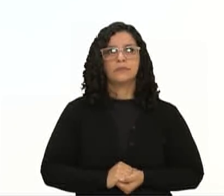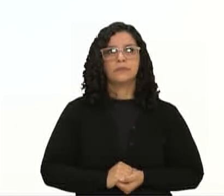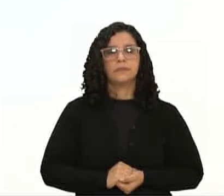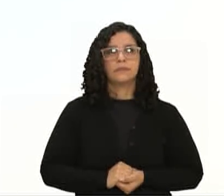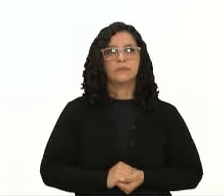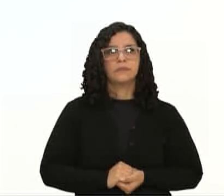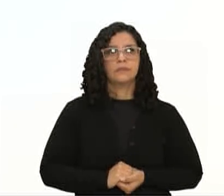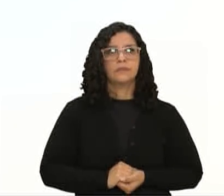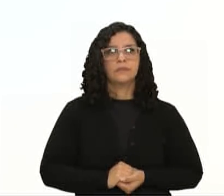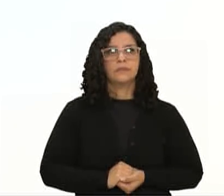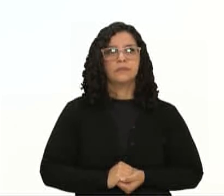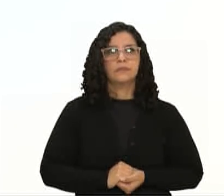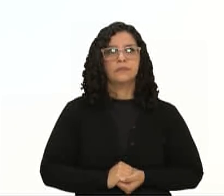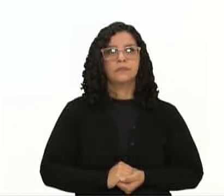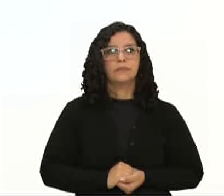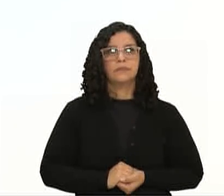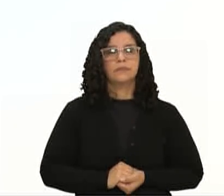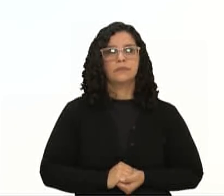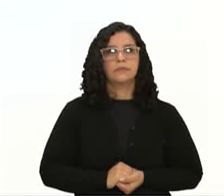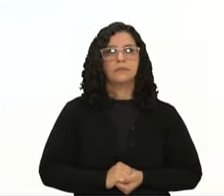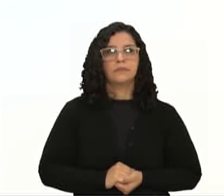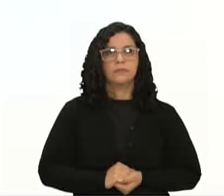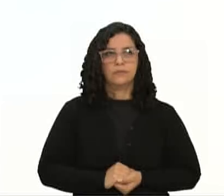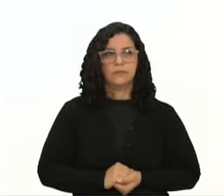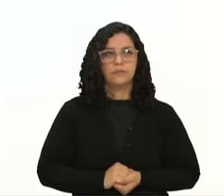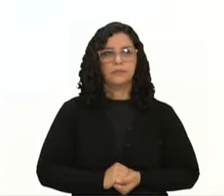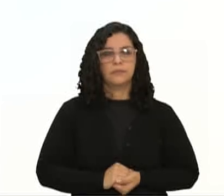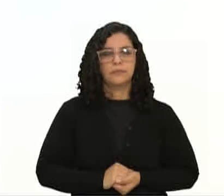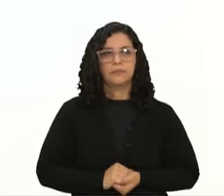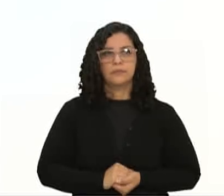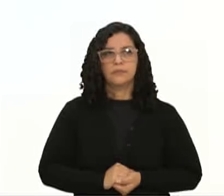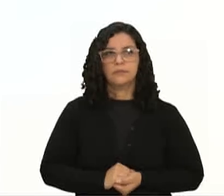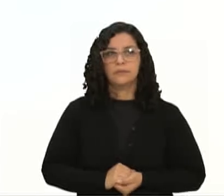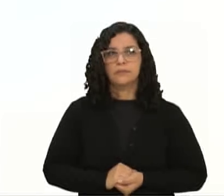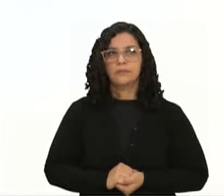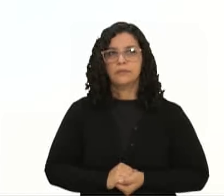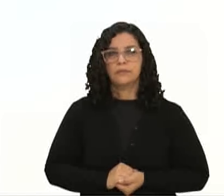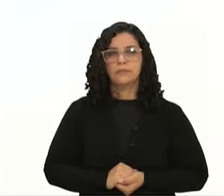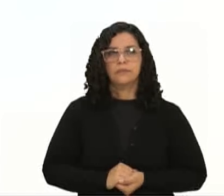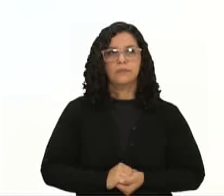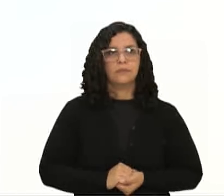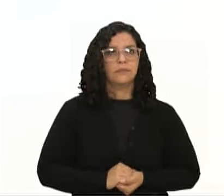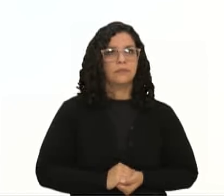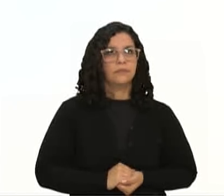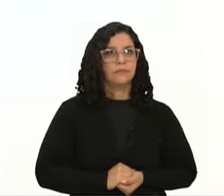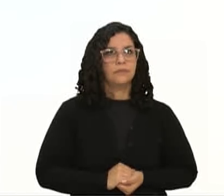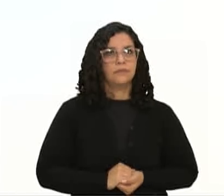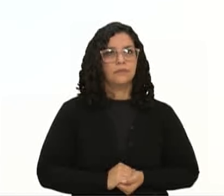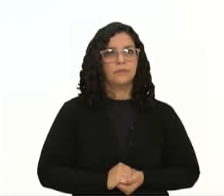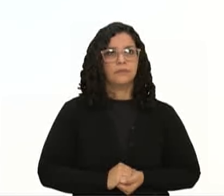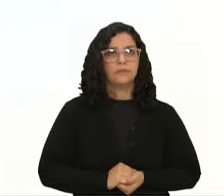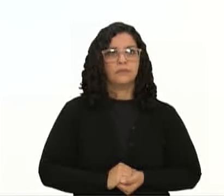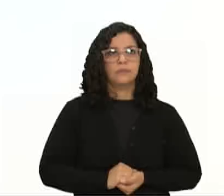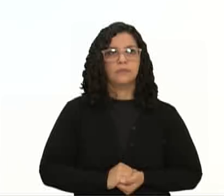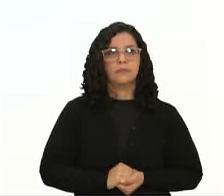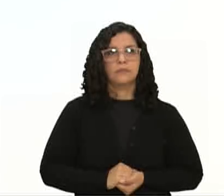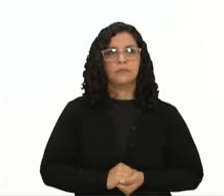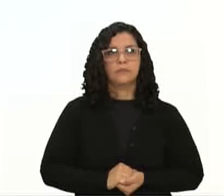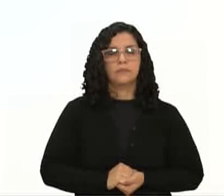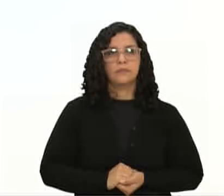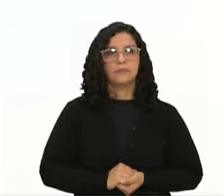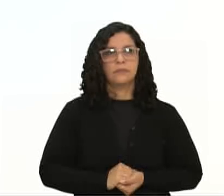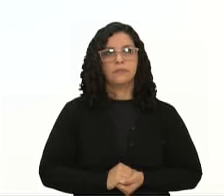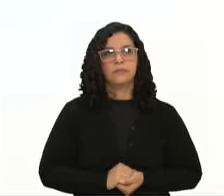they wrote the instructions wrong. A menina diz, I must have lost some pieces. E ele,